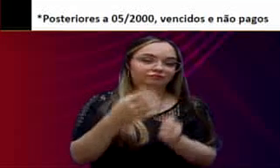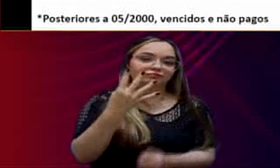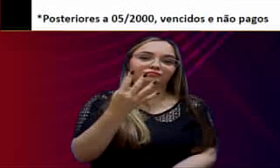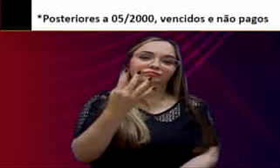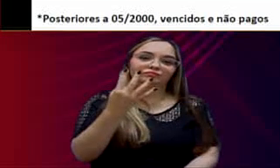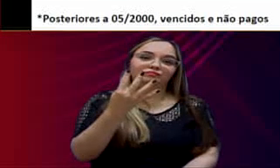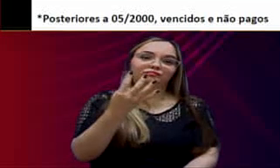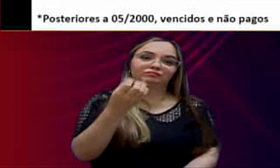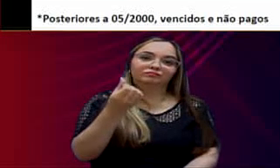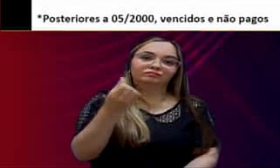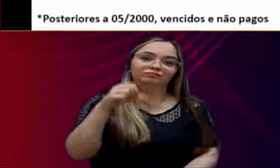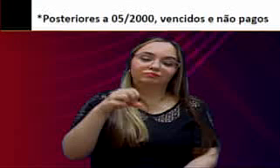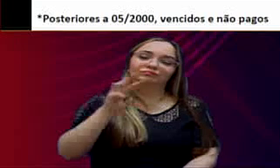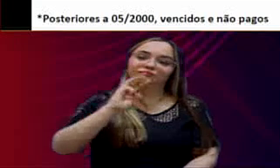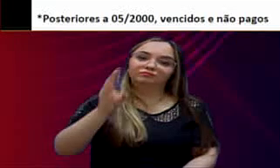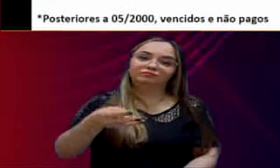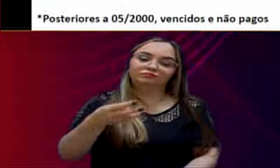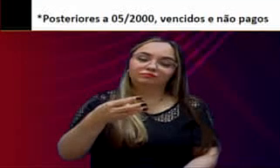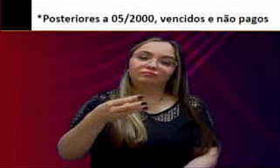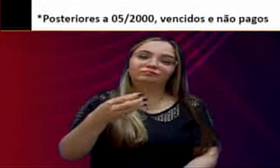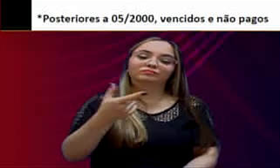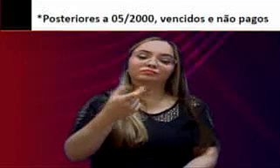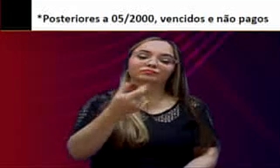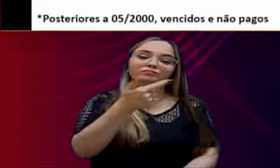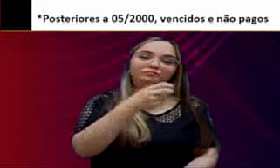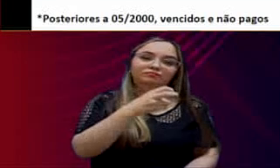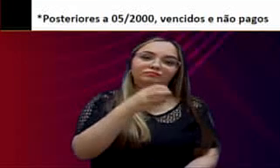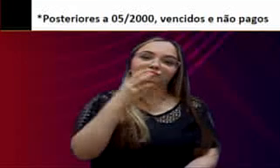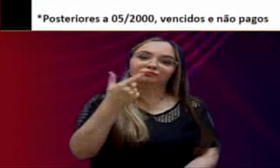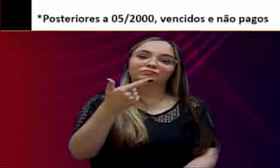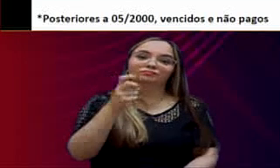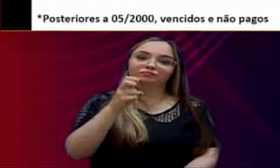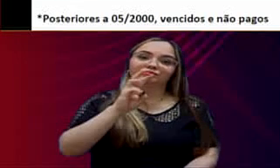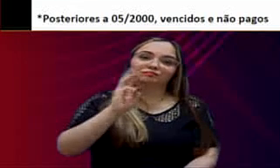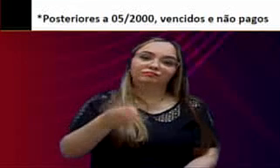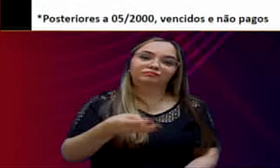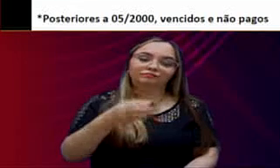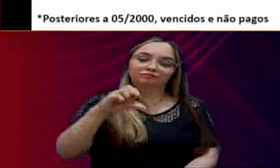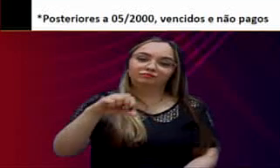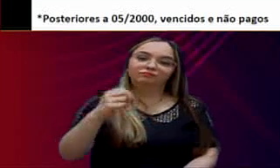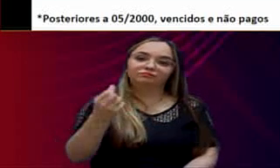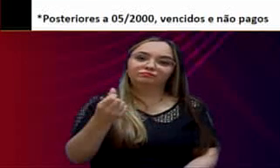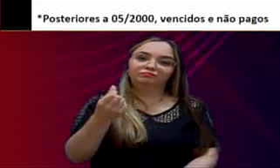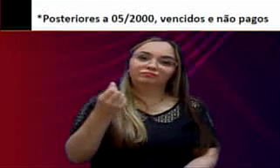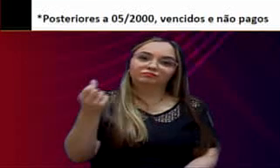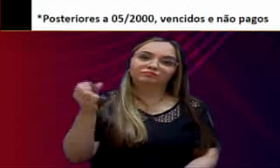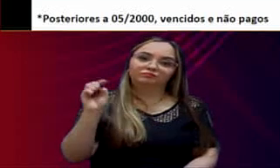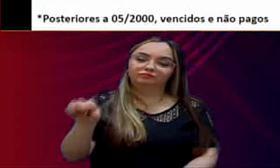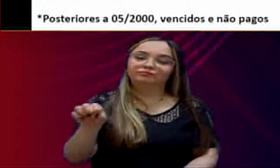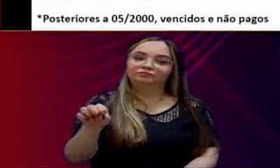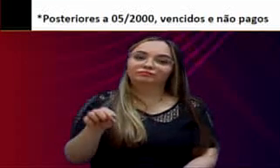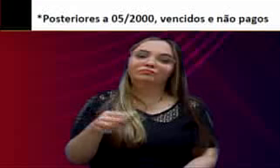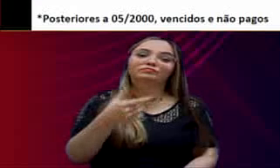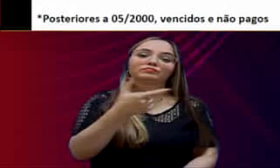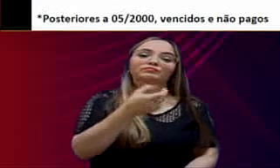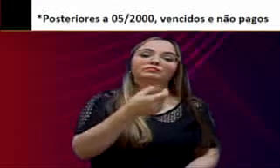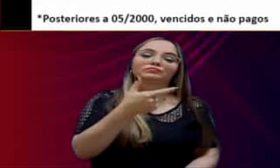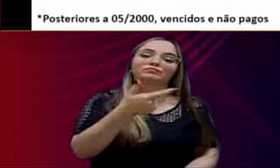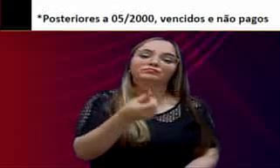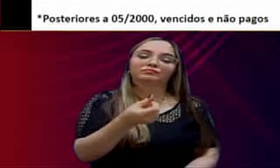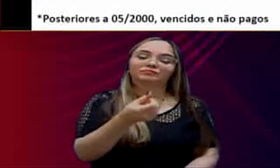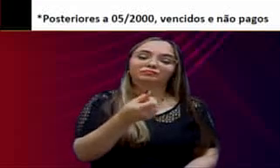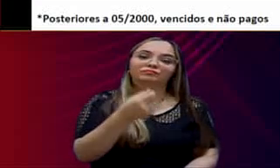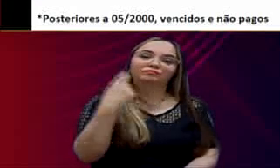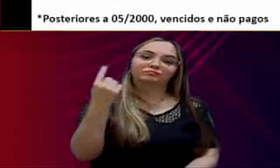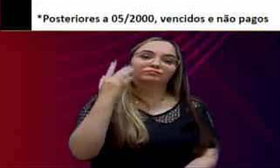674 em 2025 25 milhões 996 mil em 2026